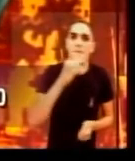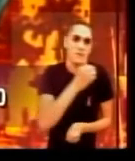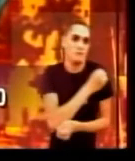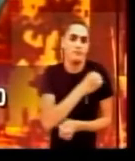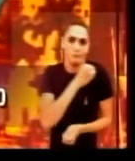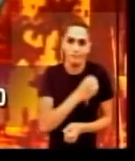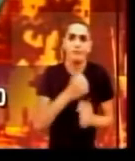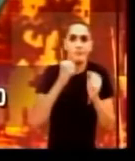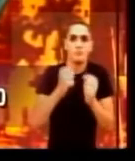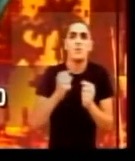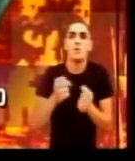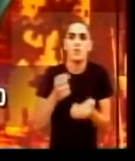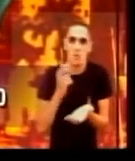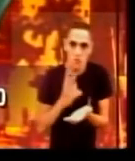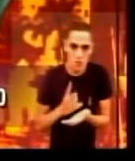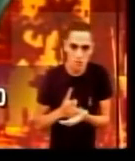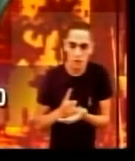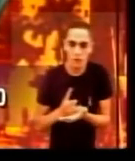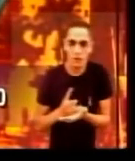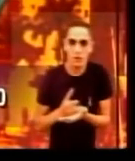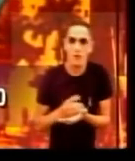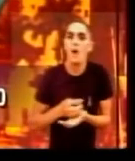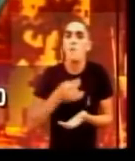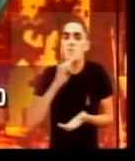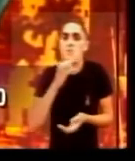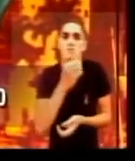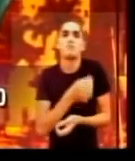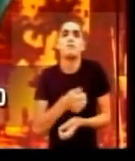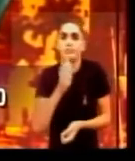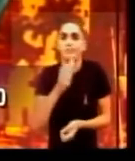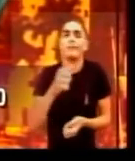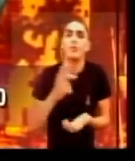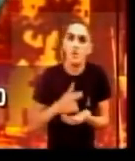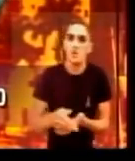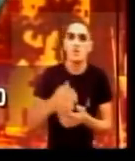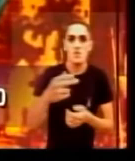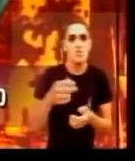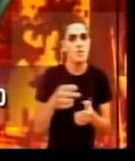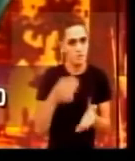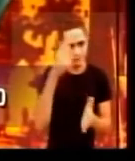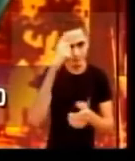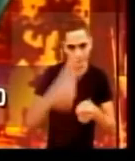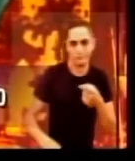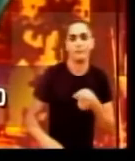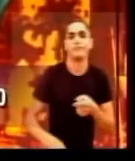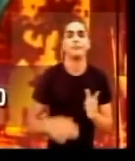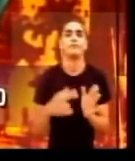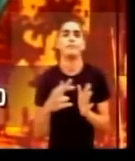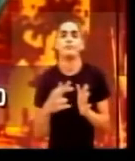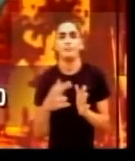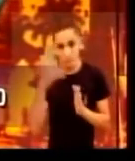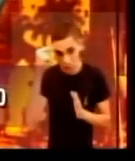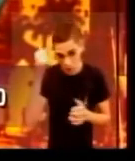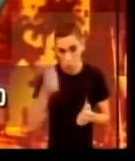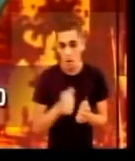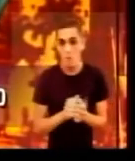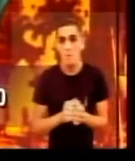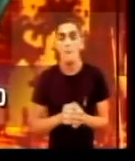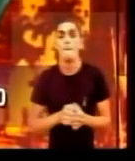da noite durante a semana e aos finais de semana, durante o dia todo, de bebidas refrigeradas,